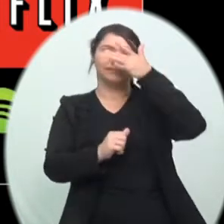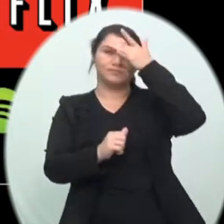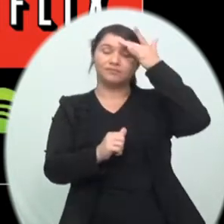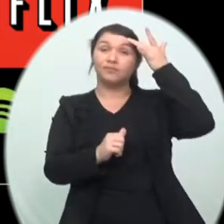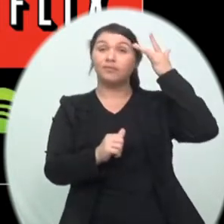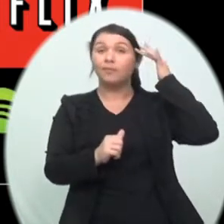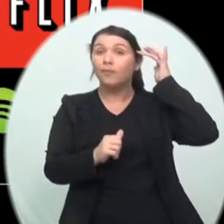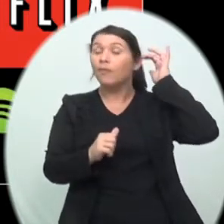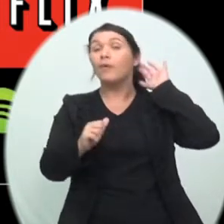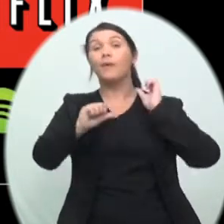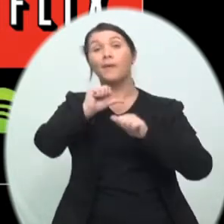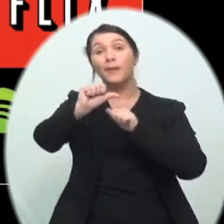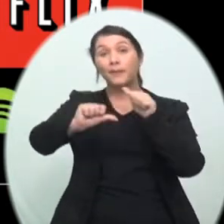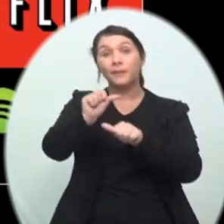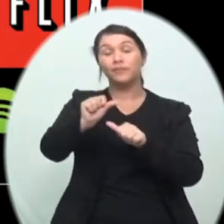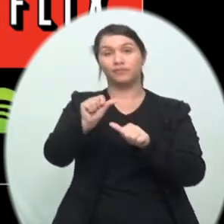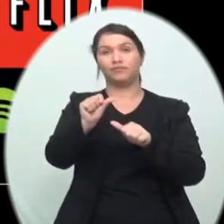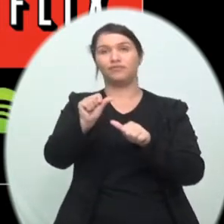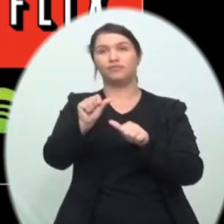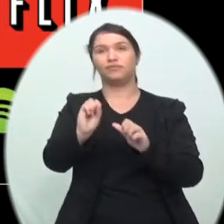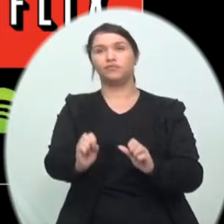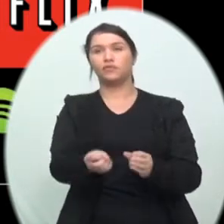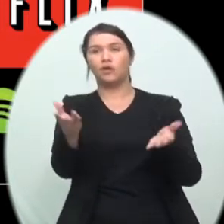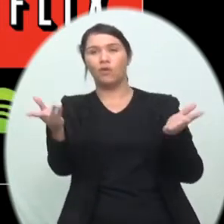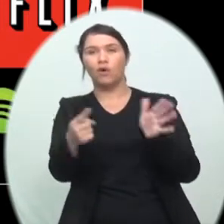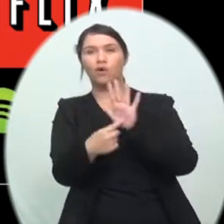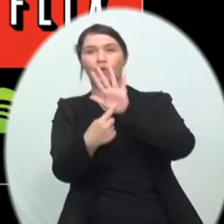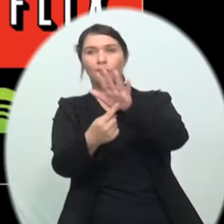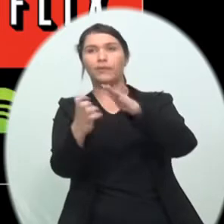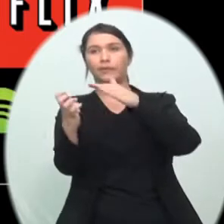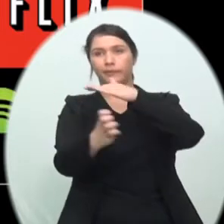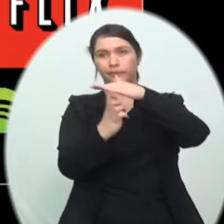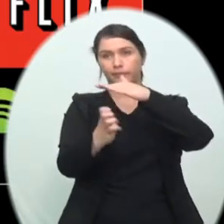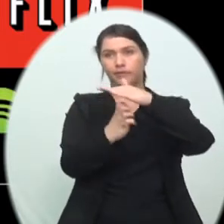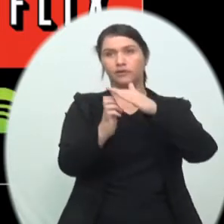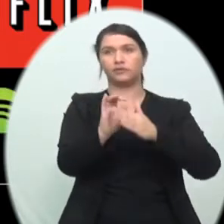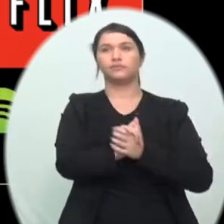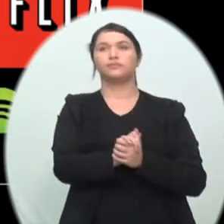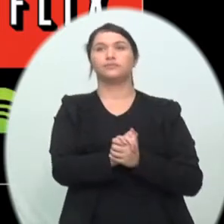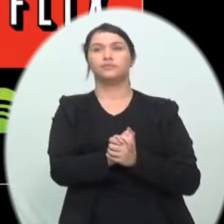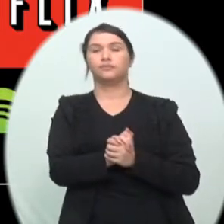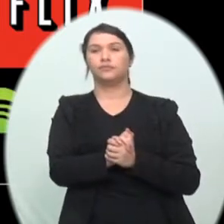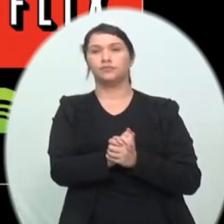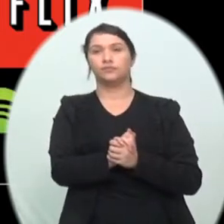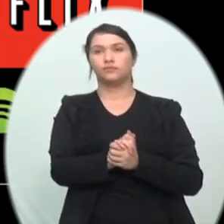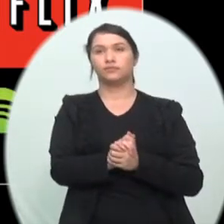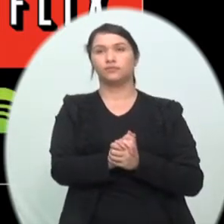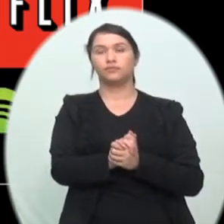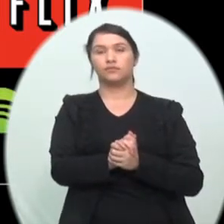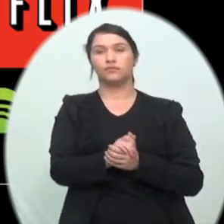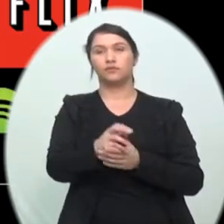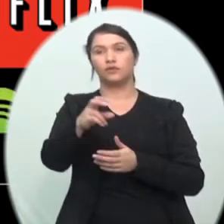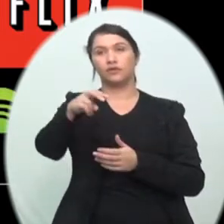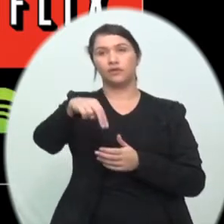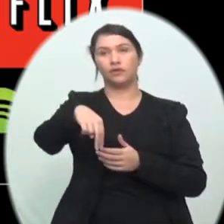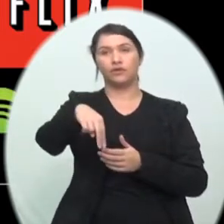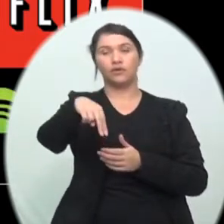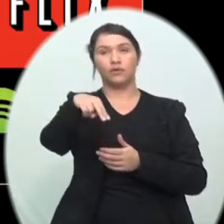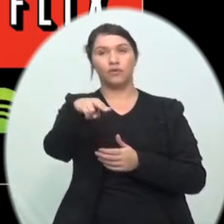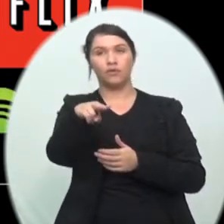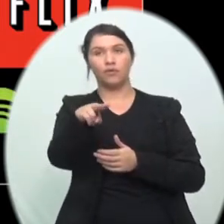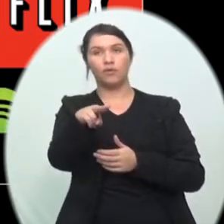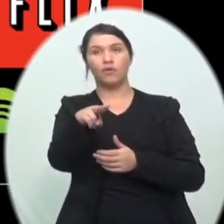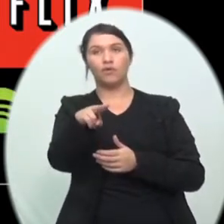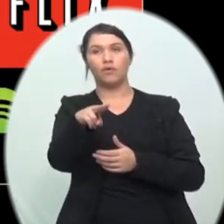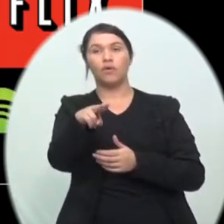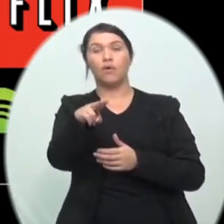Ou seja, essas empresas que vocês estão vendo aqui, Nubank, por exemplo, impacta no modelo econômico